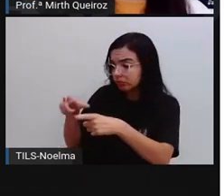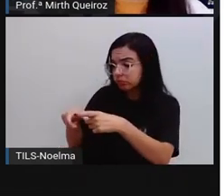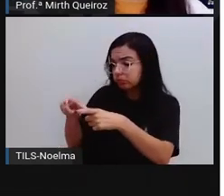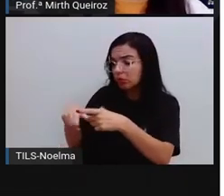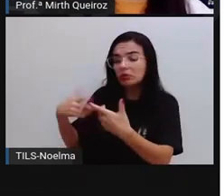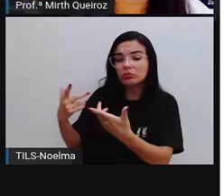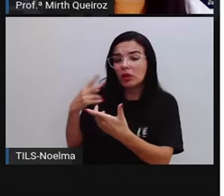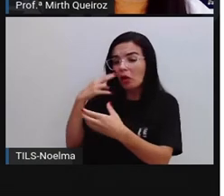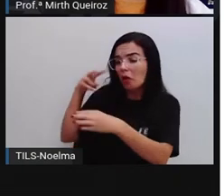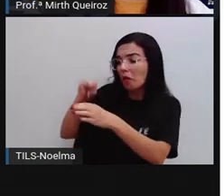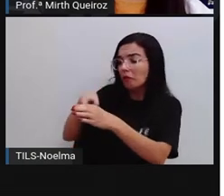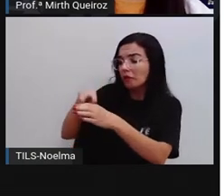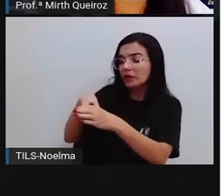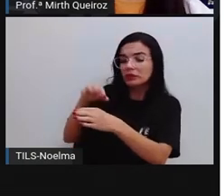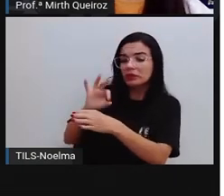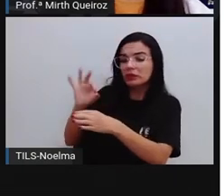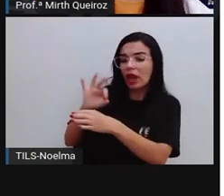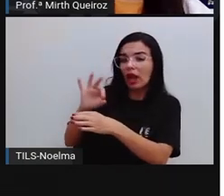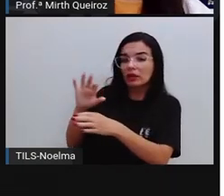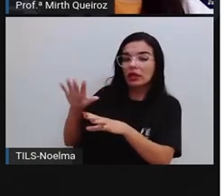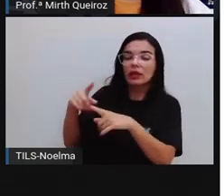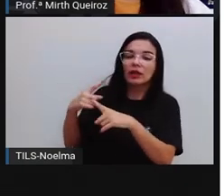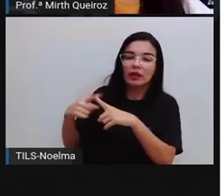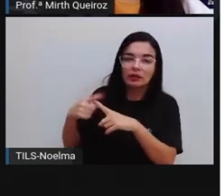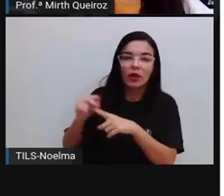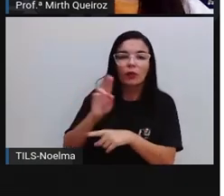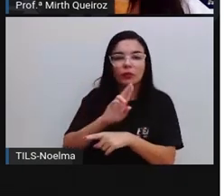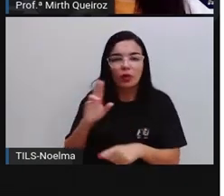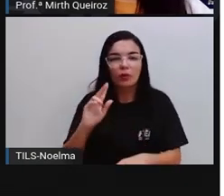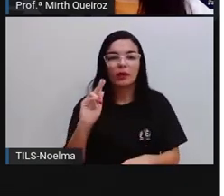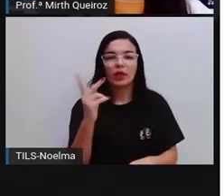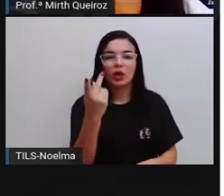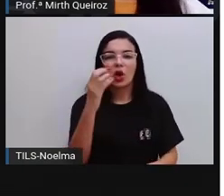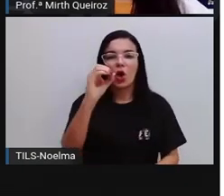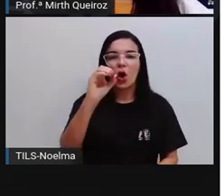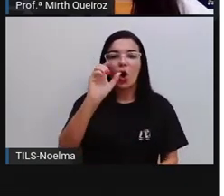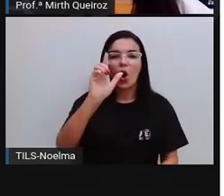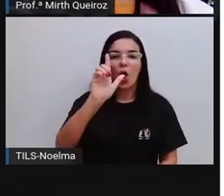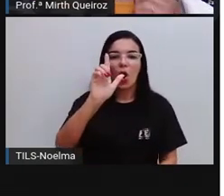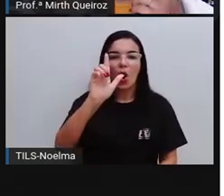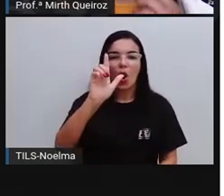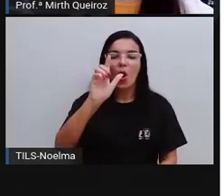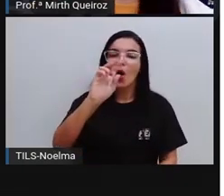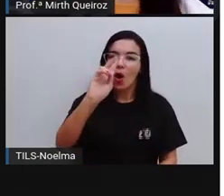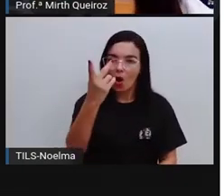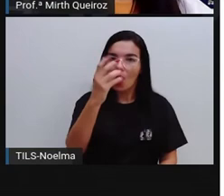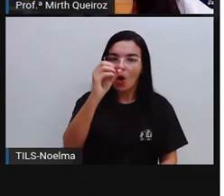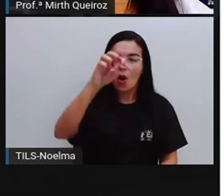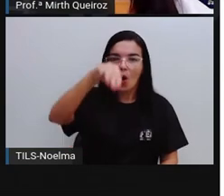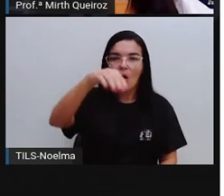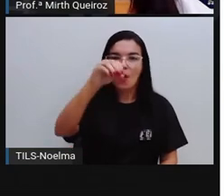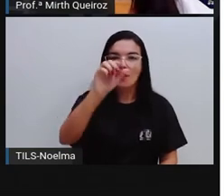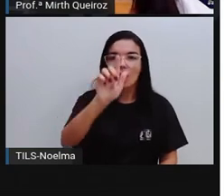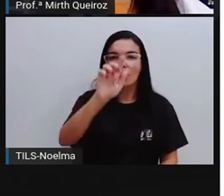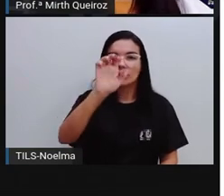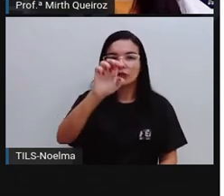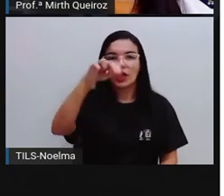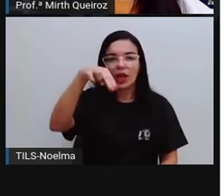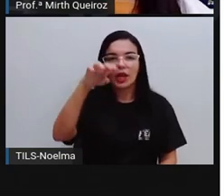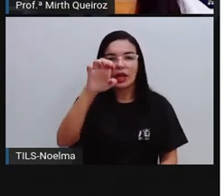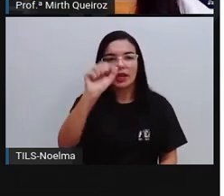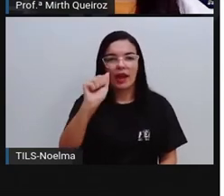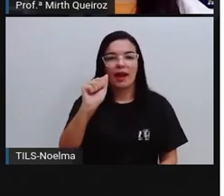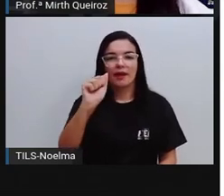dá para identificar o sal na água sem que a gente beba um pouquinho dessa água. Só olho nu não dá para ver isso.